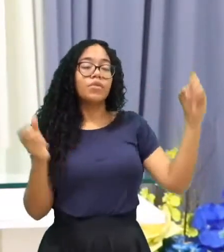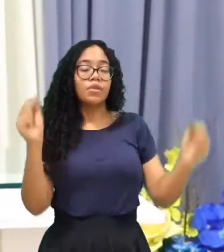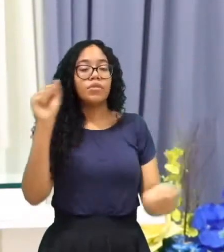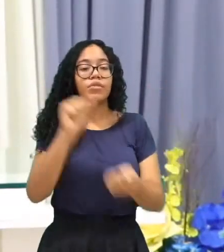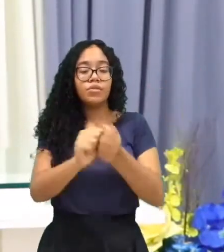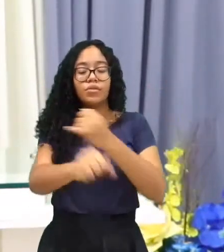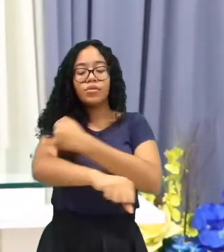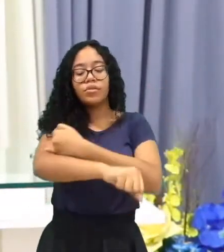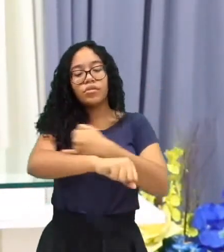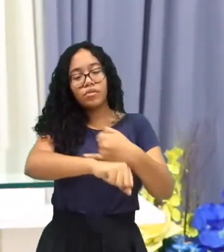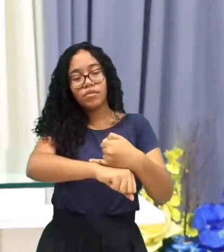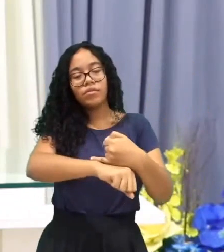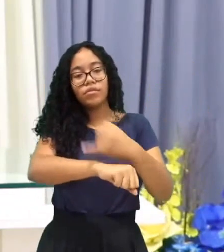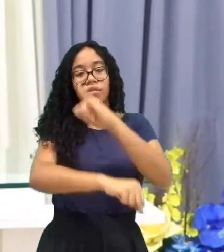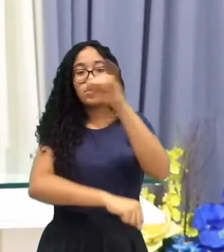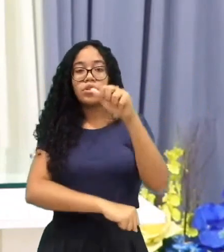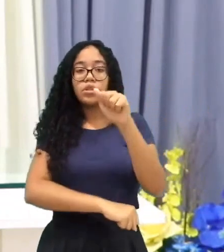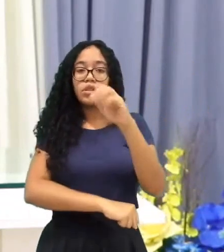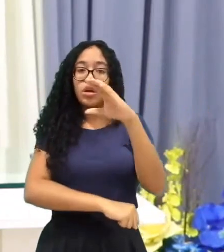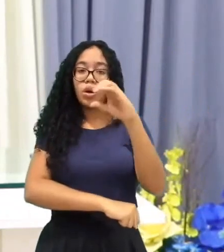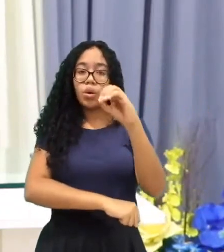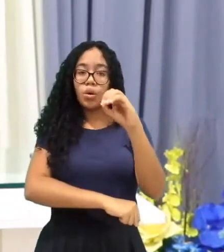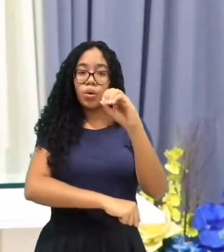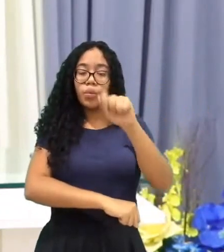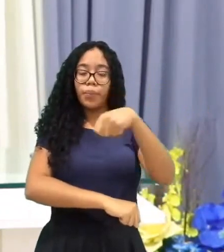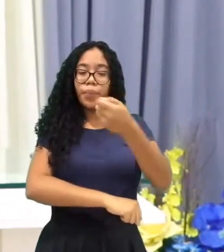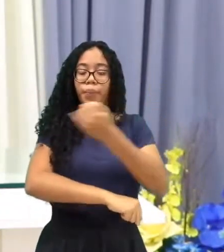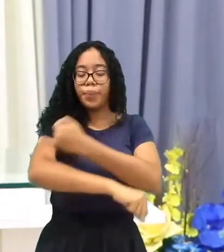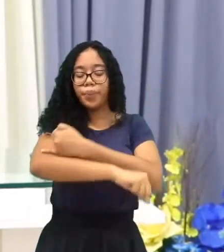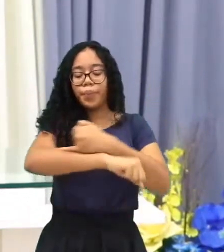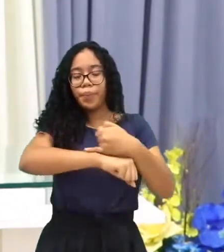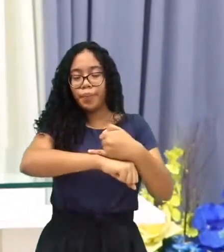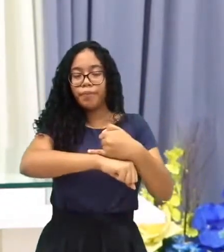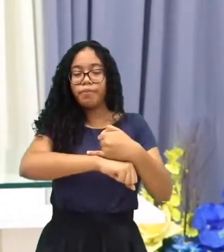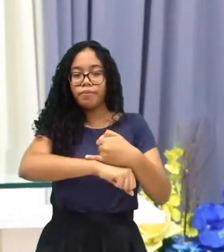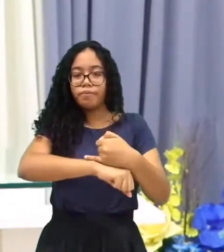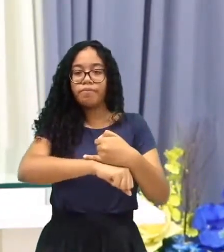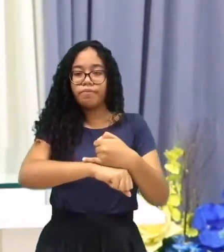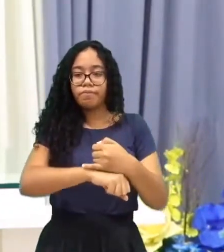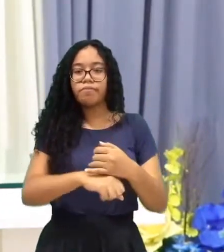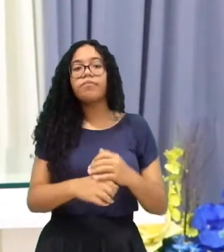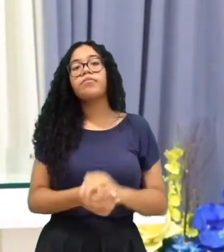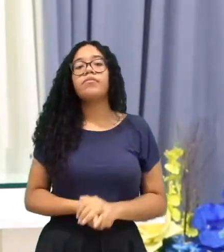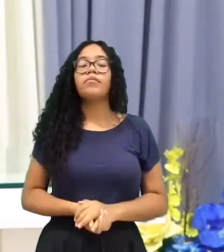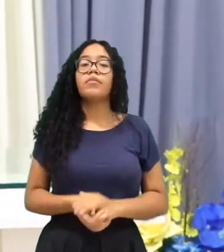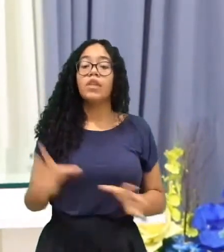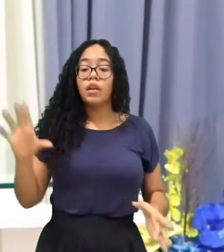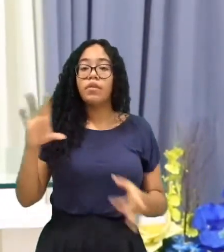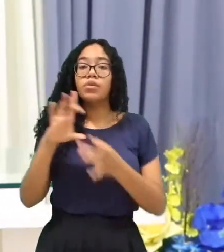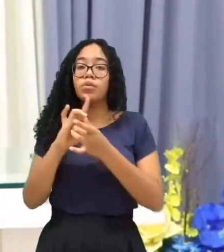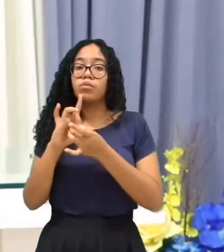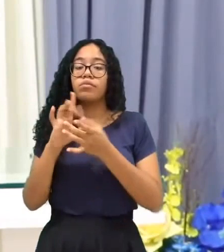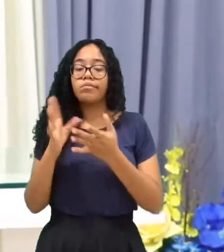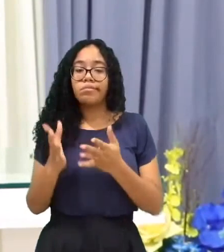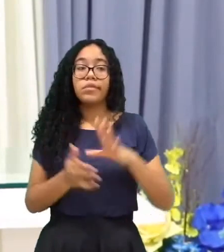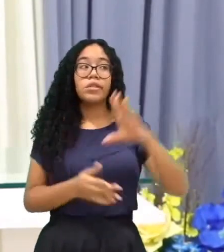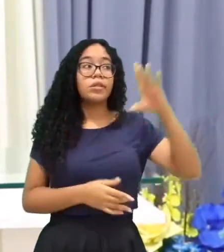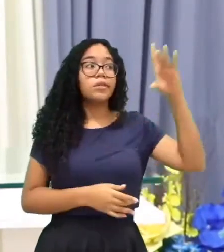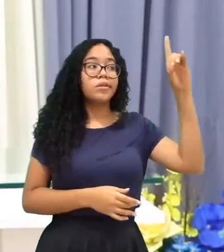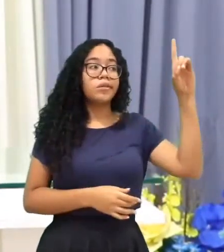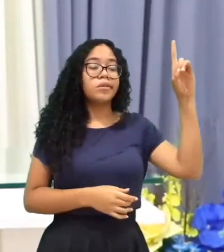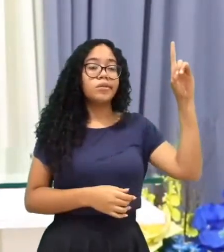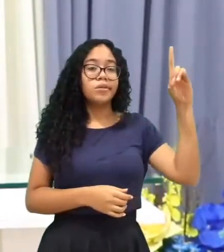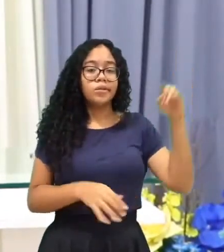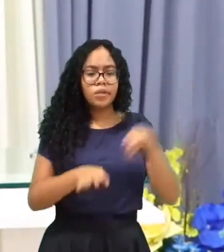Jacó, fazendo um concerto com Jacó. E lá no topo da escada estava o Senhor. E